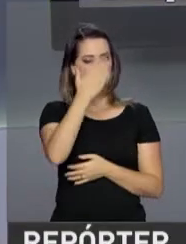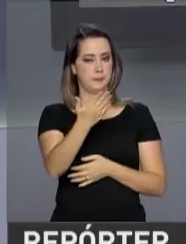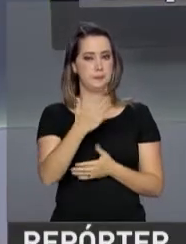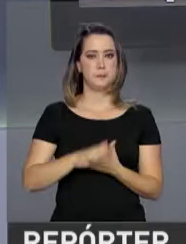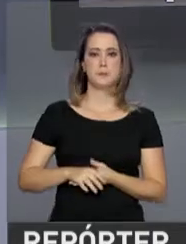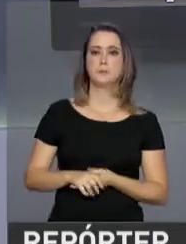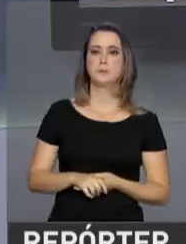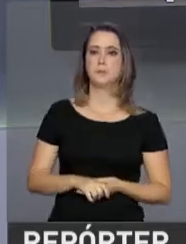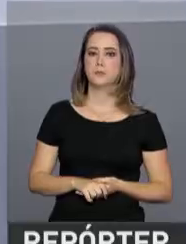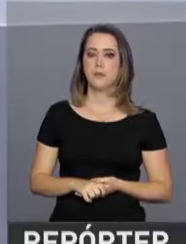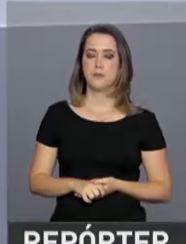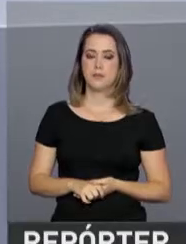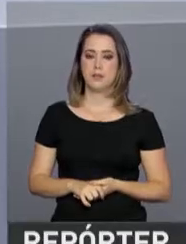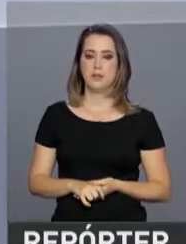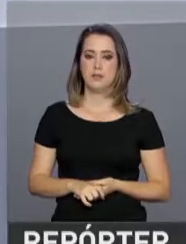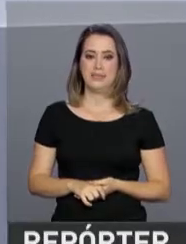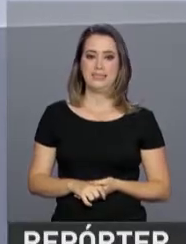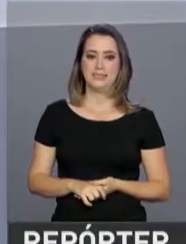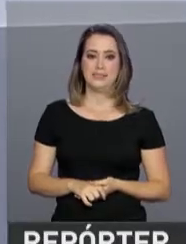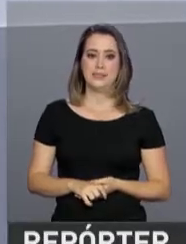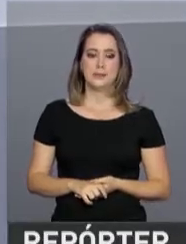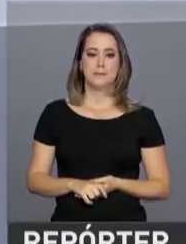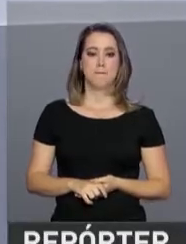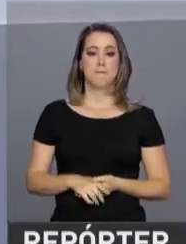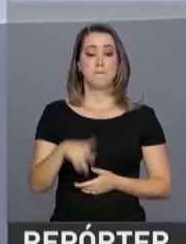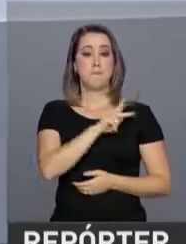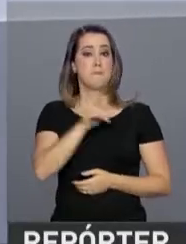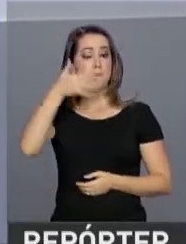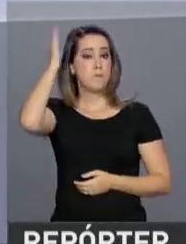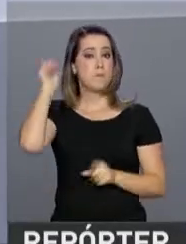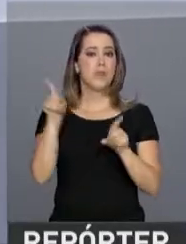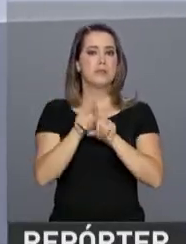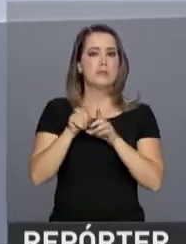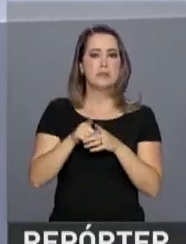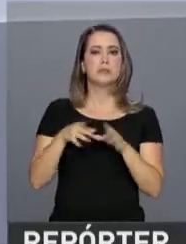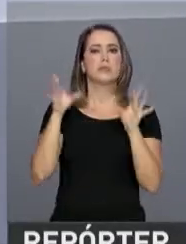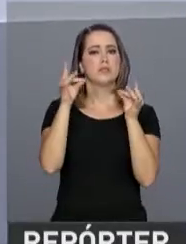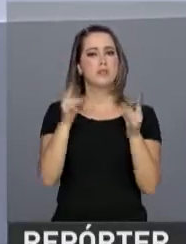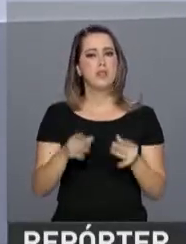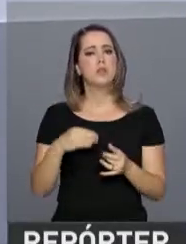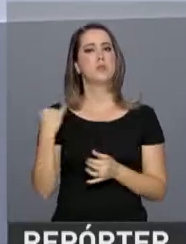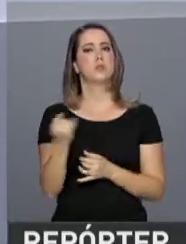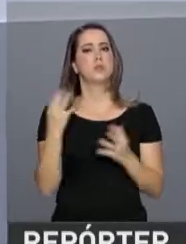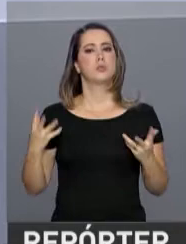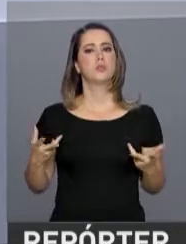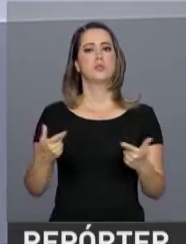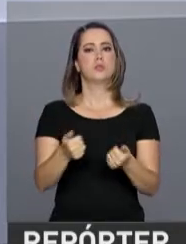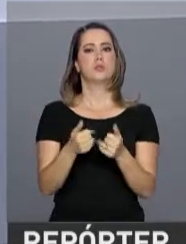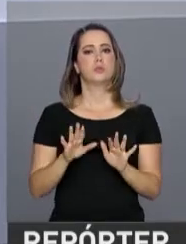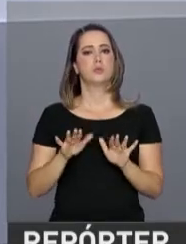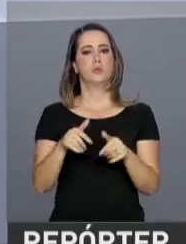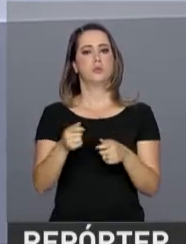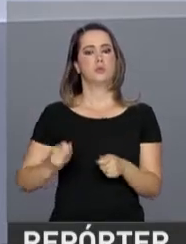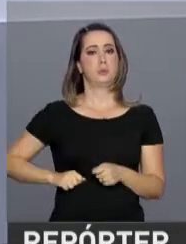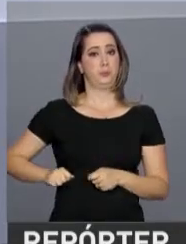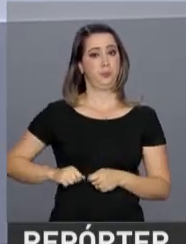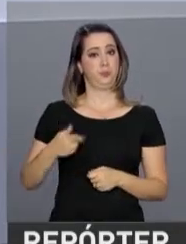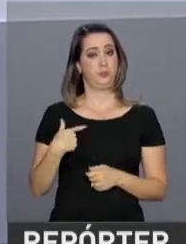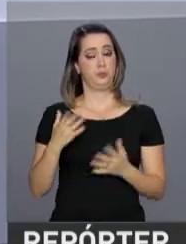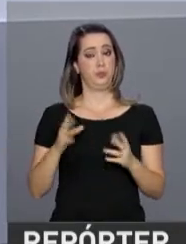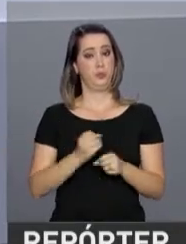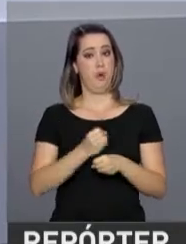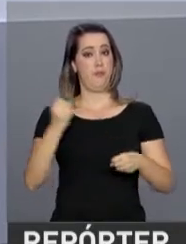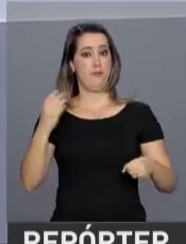informações ao vivo o presidente michel temer também destacou a qualidade da diplomacia brasileira durante a